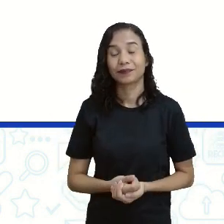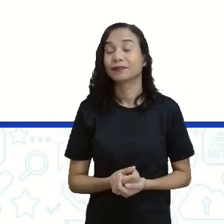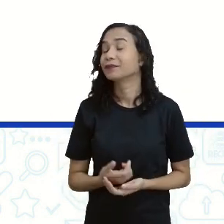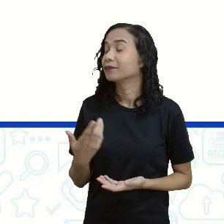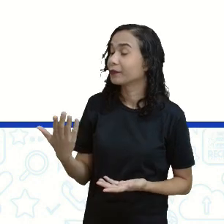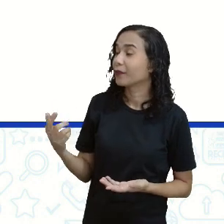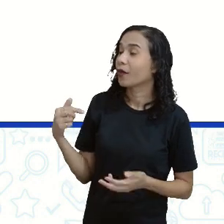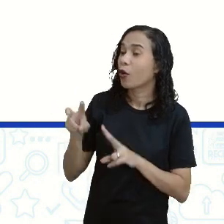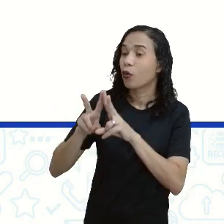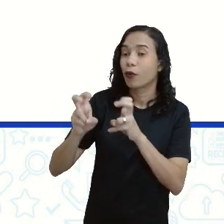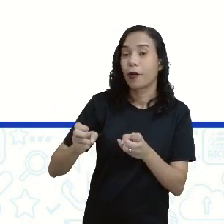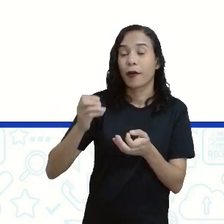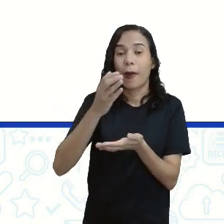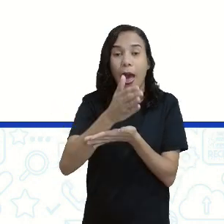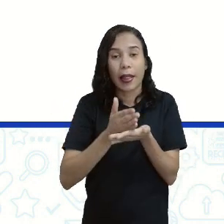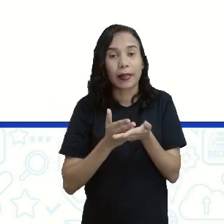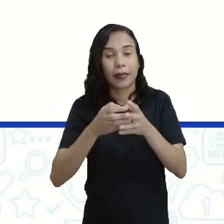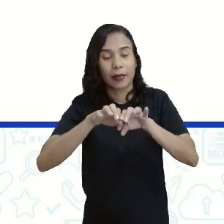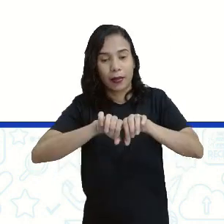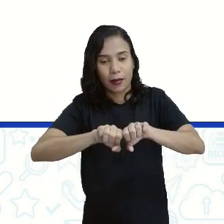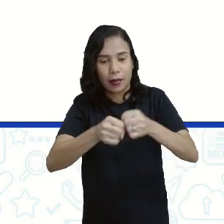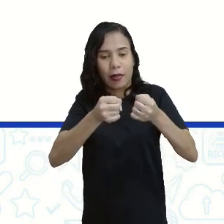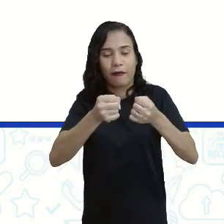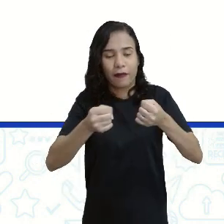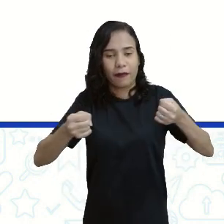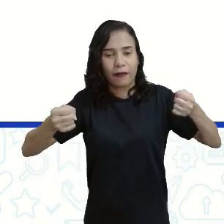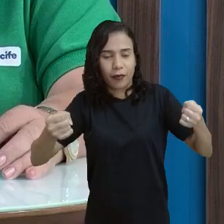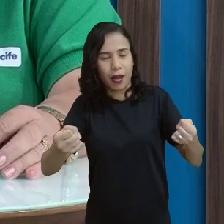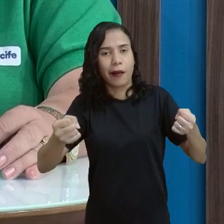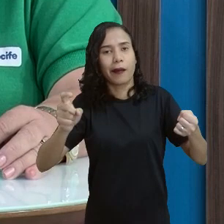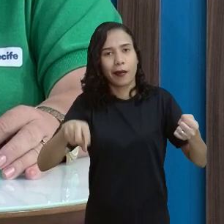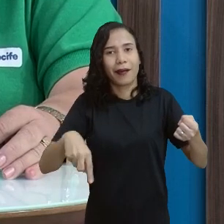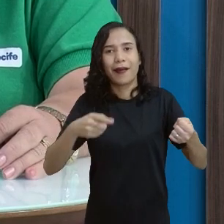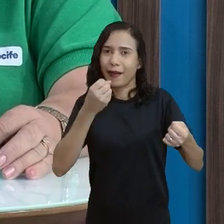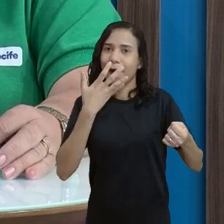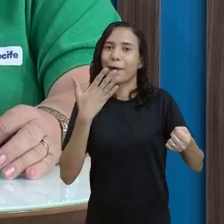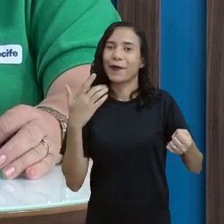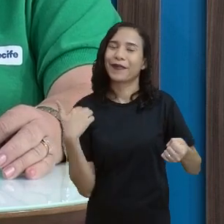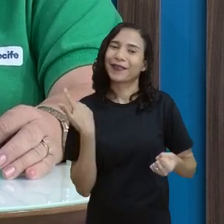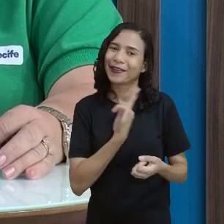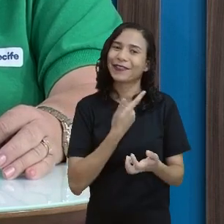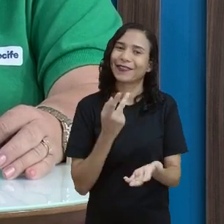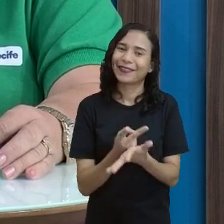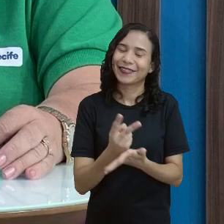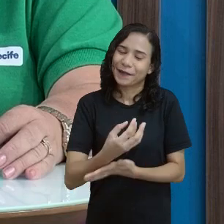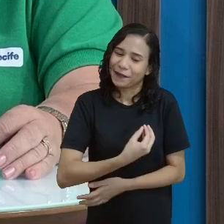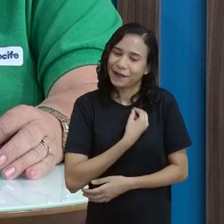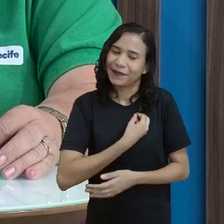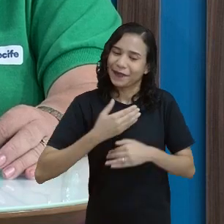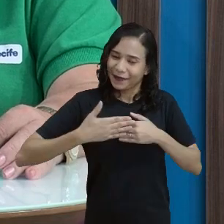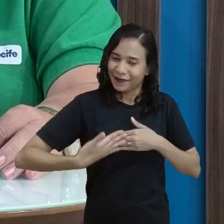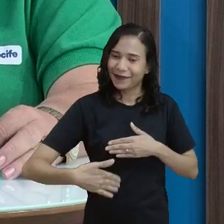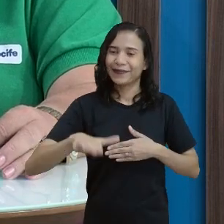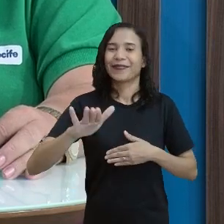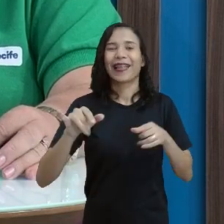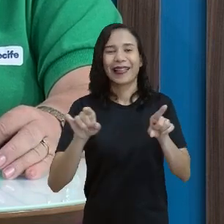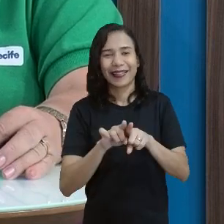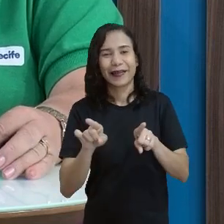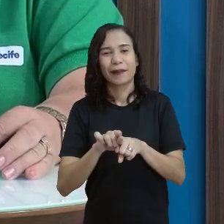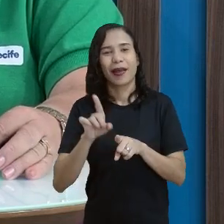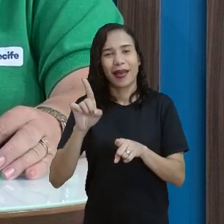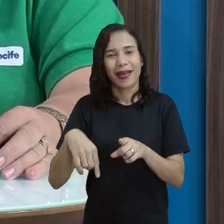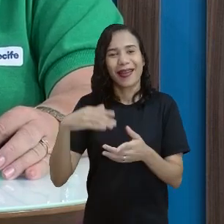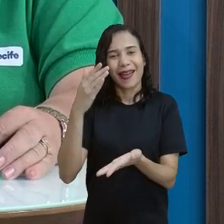relação à divisão dos ímãs, né? É algo bem positivo, que a gente vai trazer para a vida também, né?